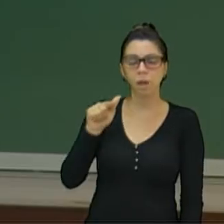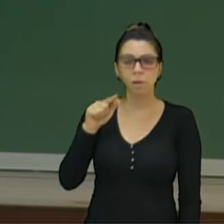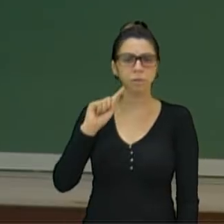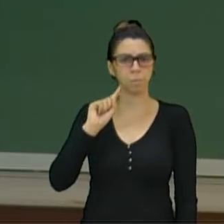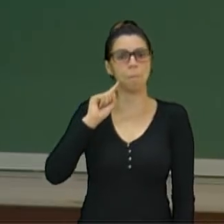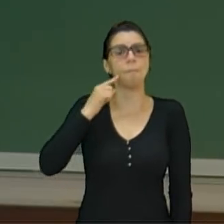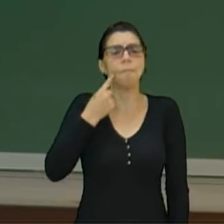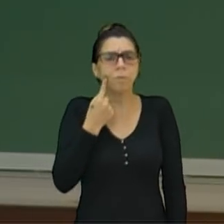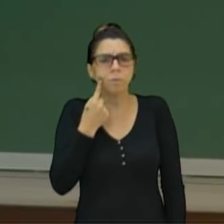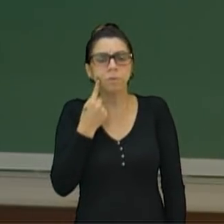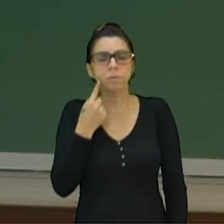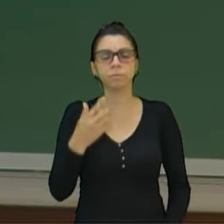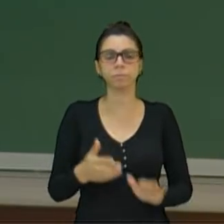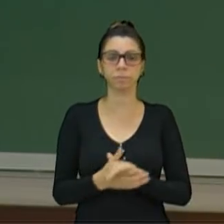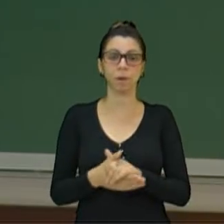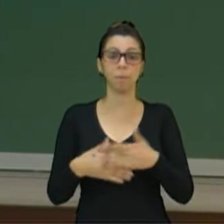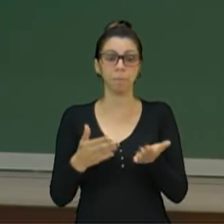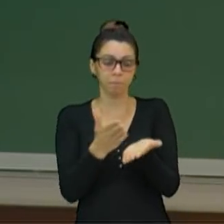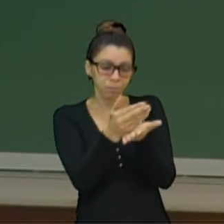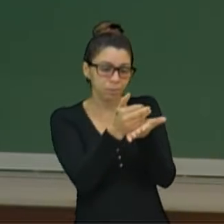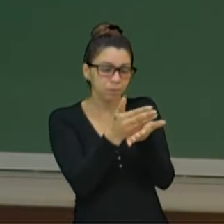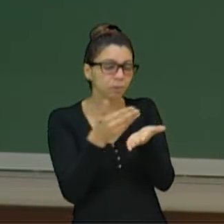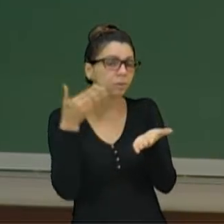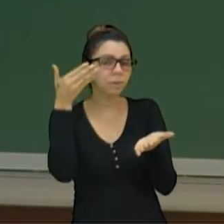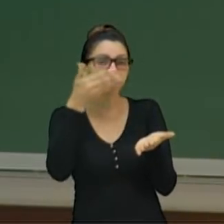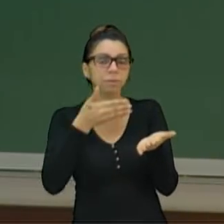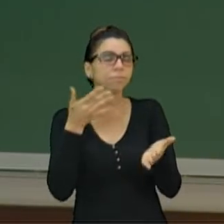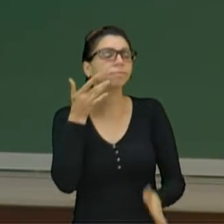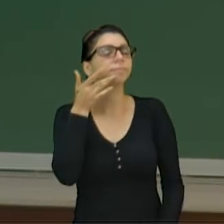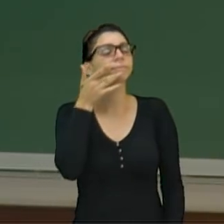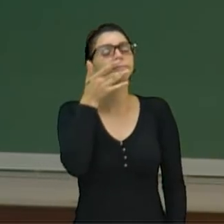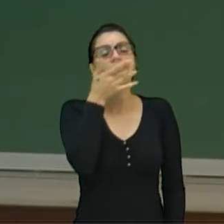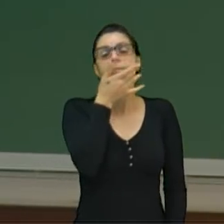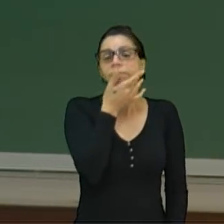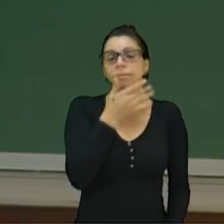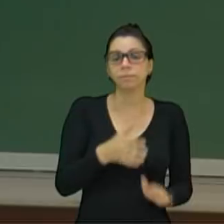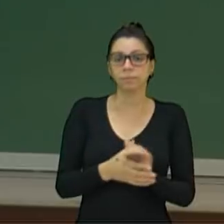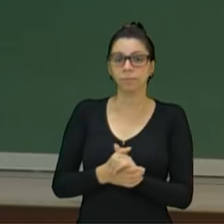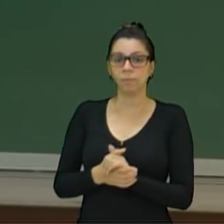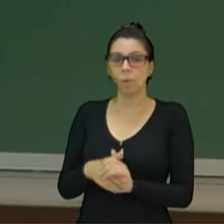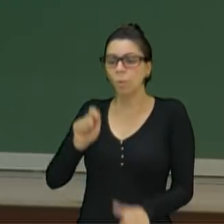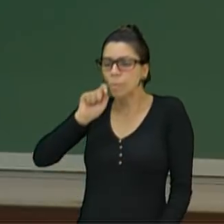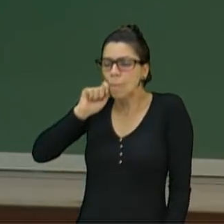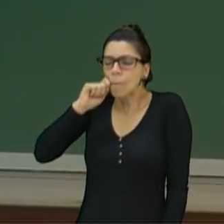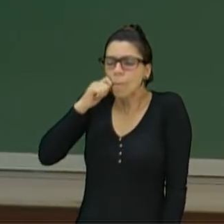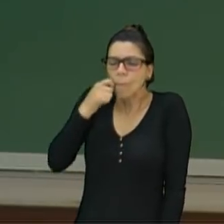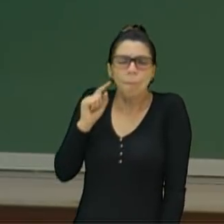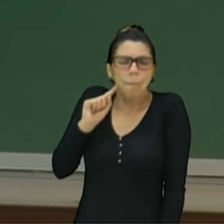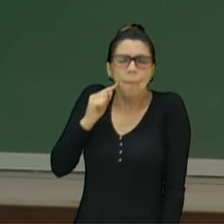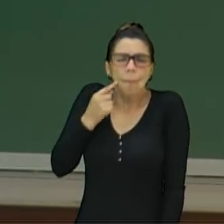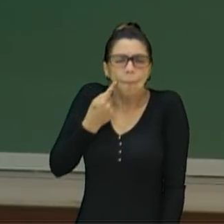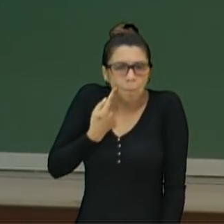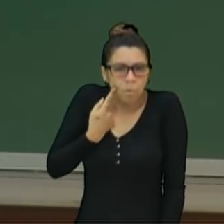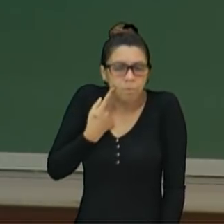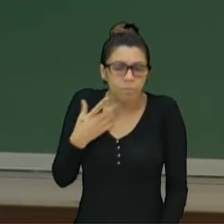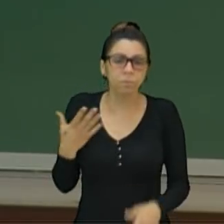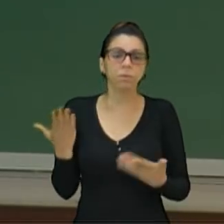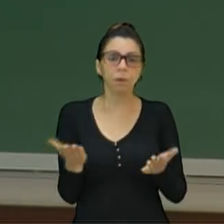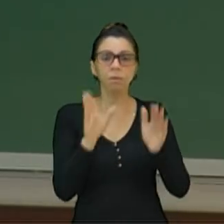diante. Que aquele bolo de chocolate é docinho e gostoso, que aquele limão é azedo. É essas